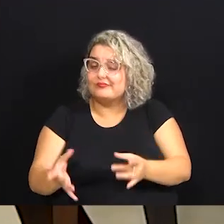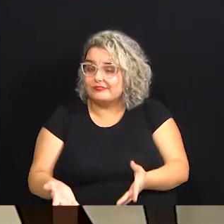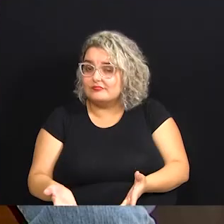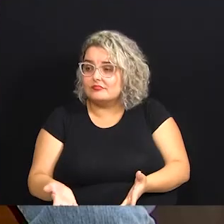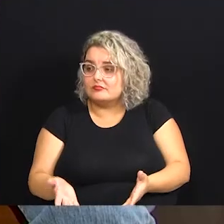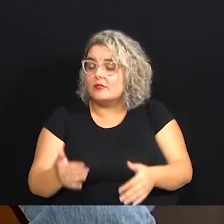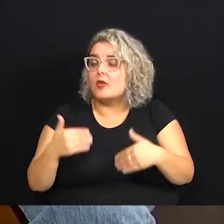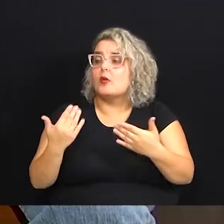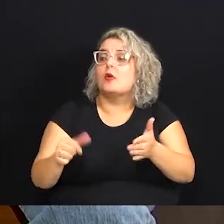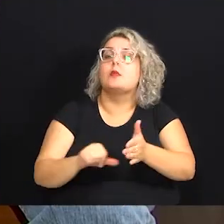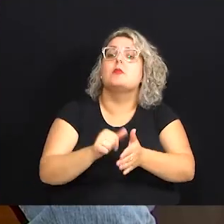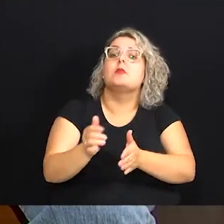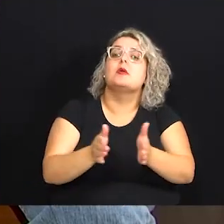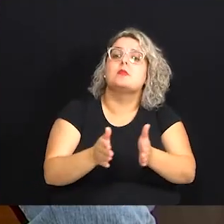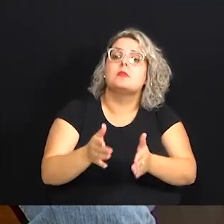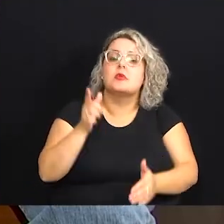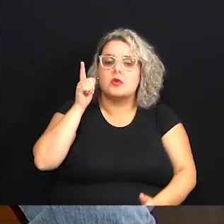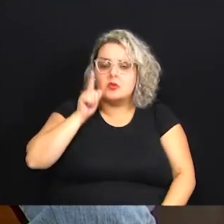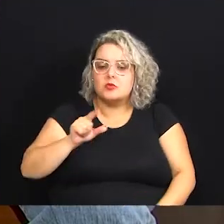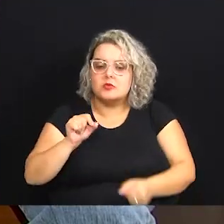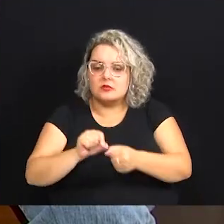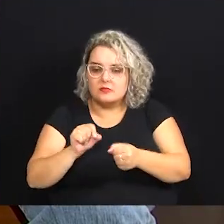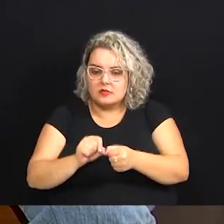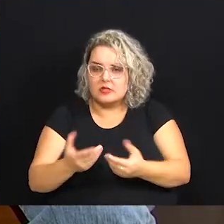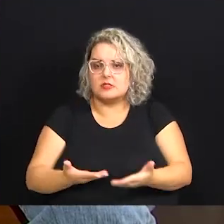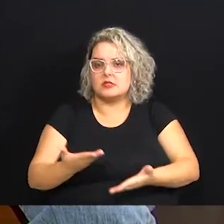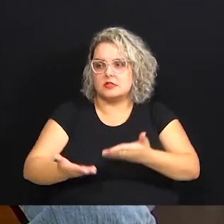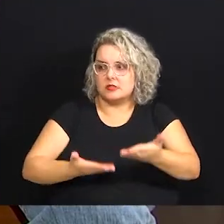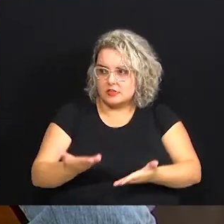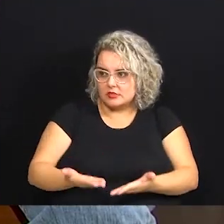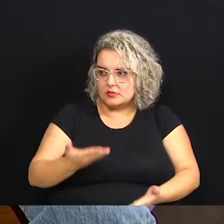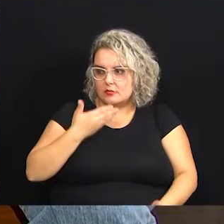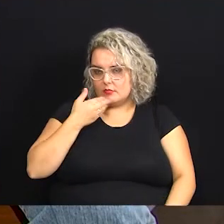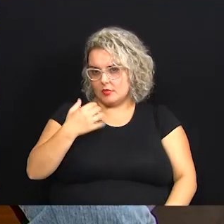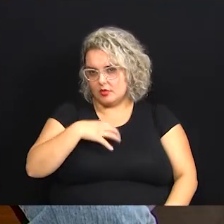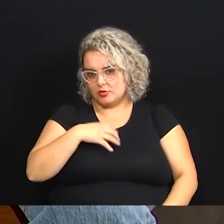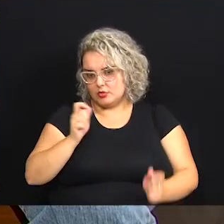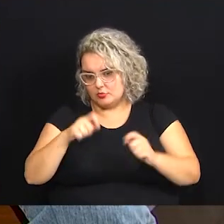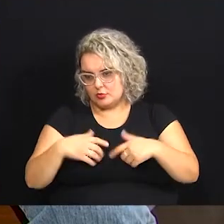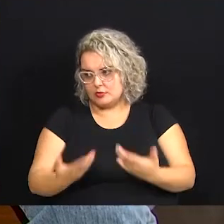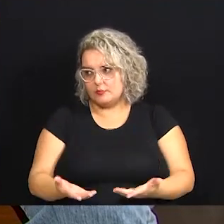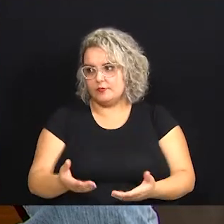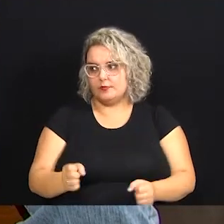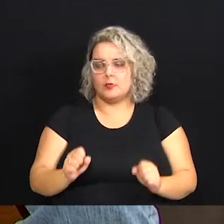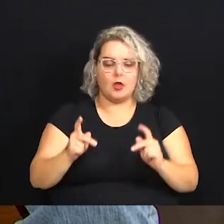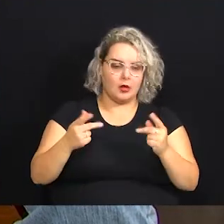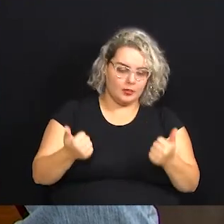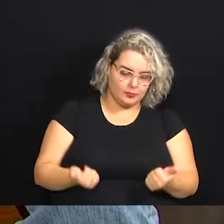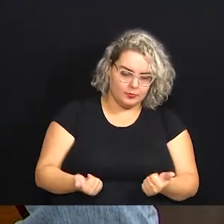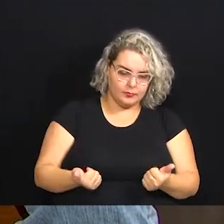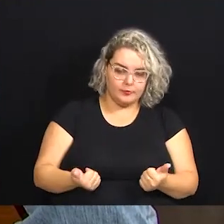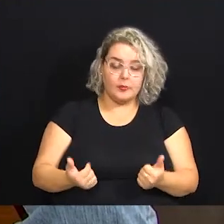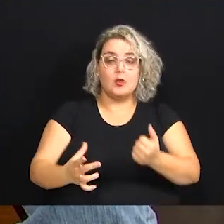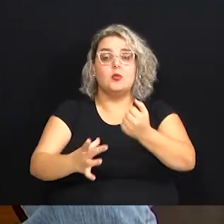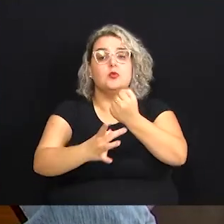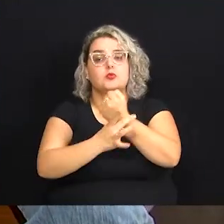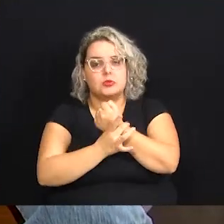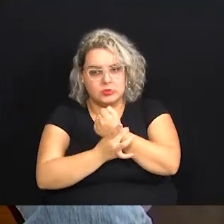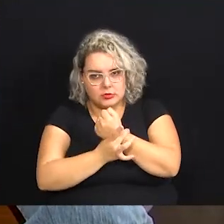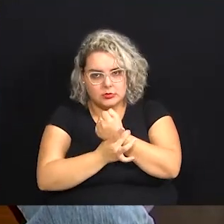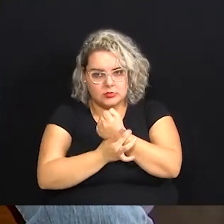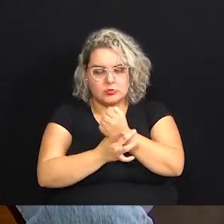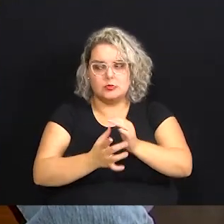miudezas. Qual o primeiro passo para a gente conseguir fazer esse serviço da melhor forma possível? Então assim, o